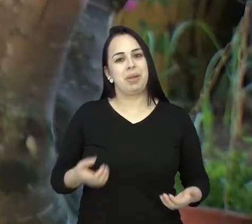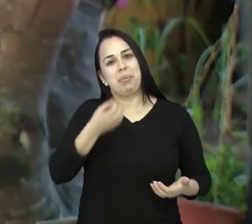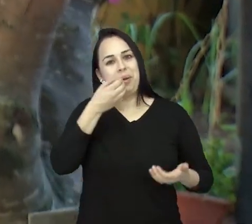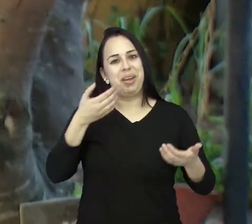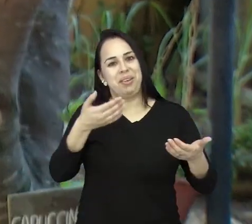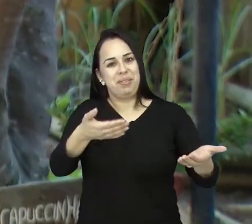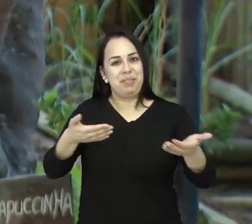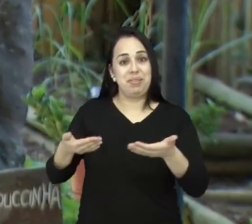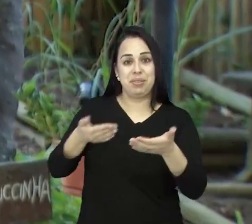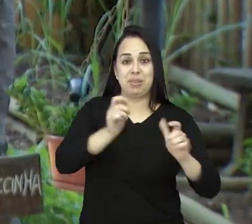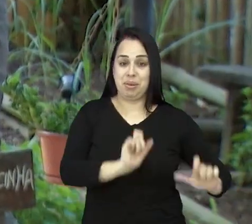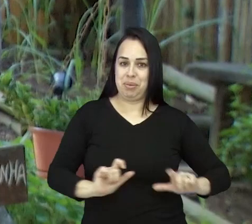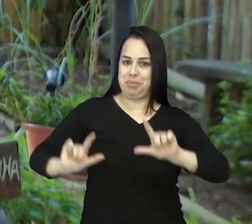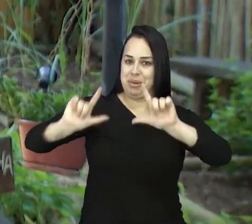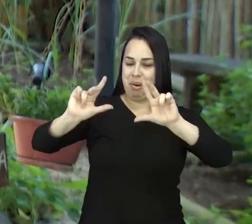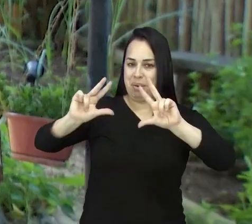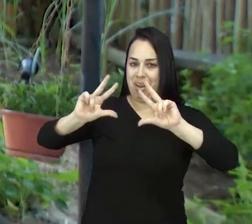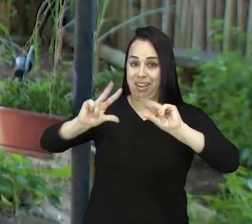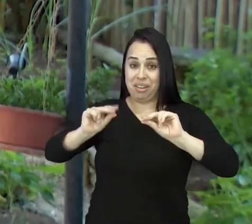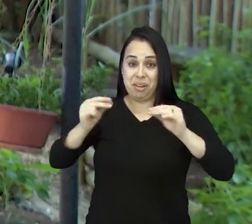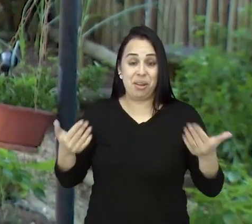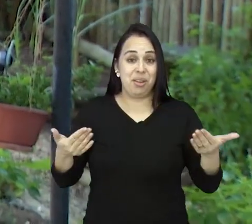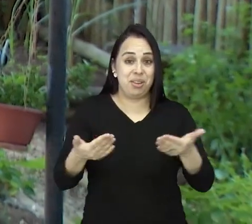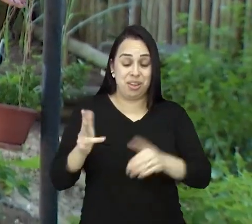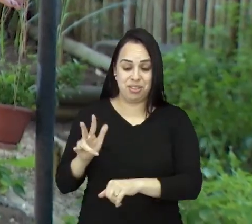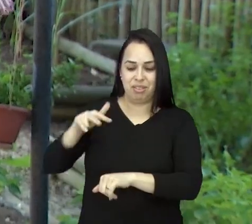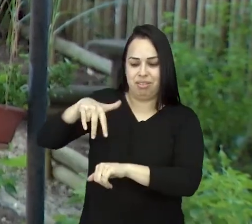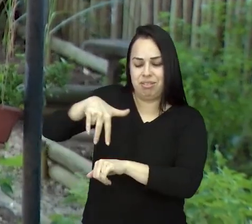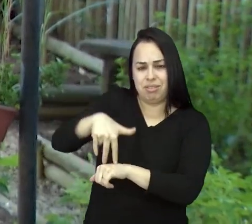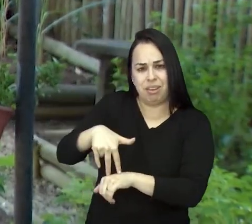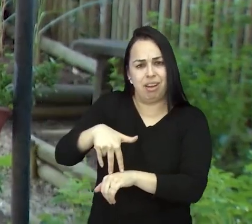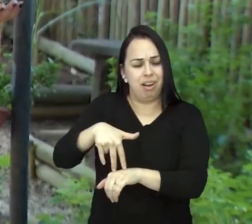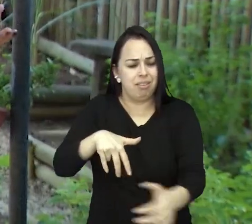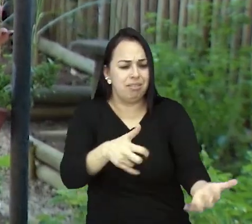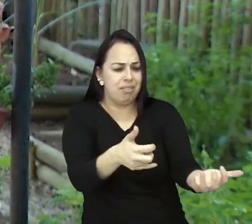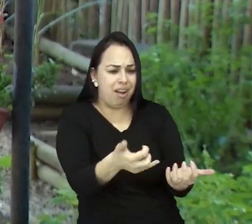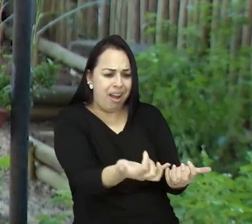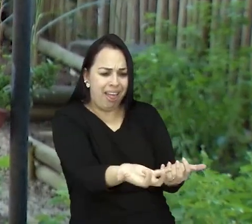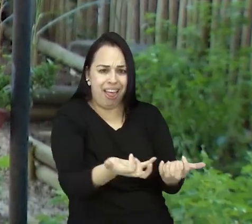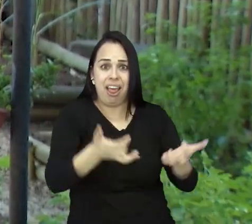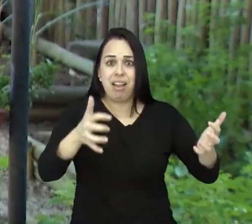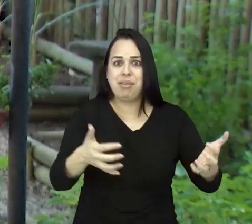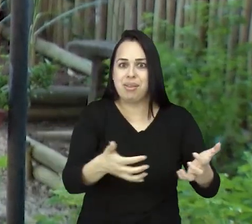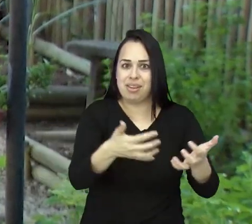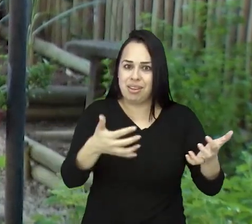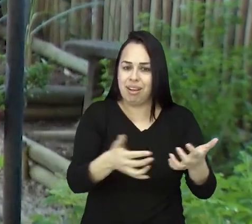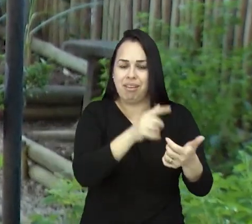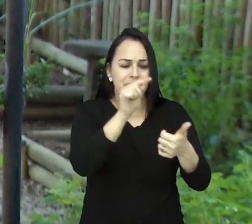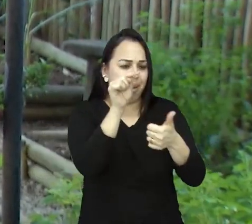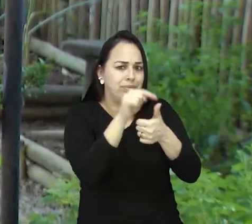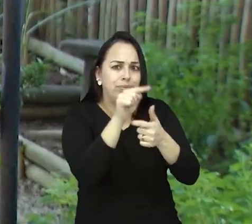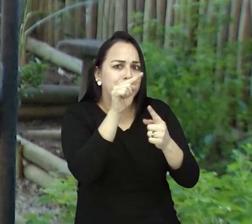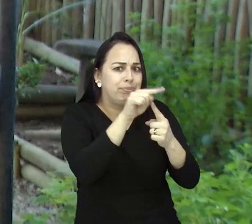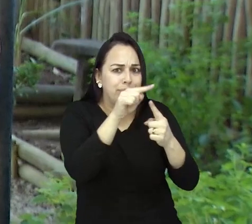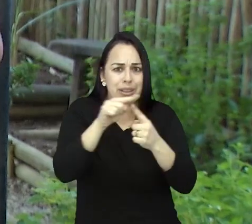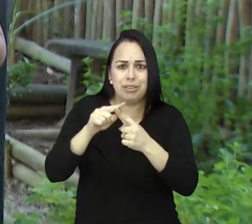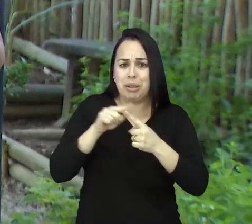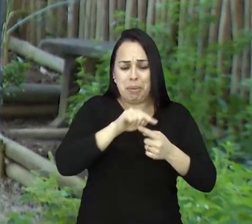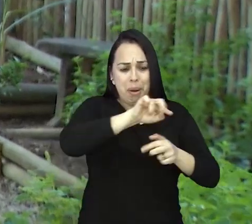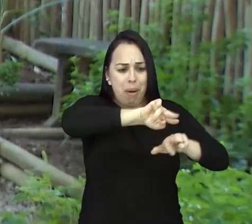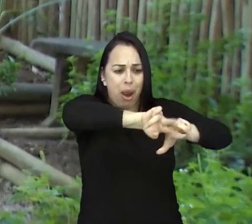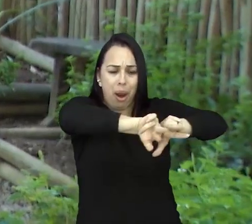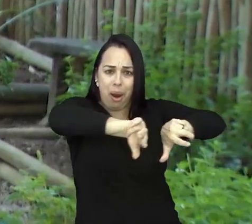Bem-vindos a mais um Entrevistas e hoje nós estamos em um canteiro, uma horta. Aqui tem manjericão,